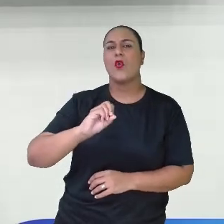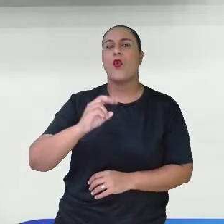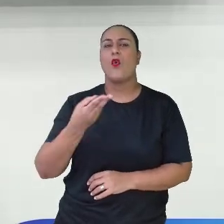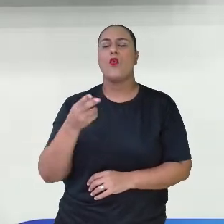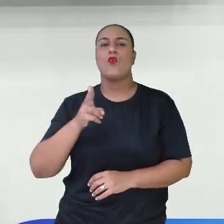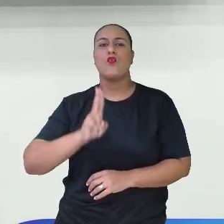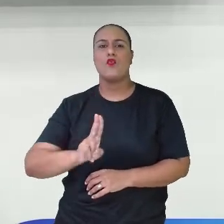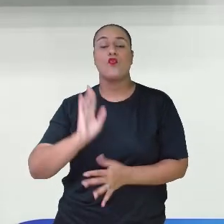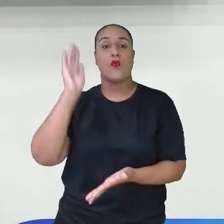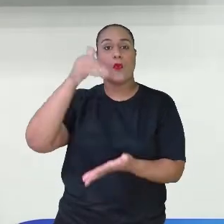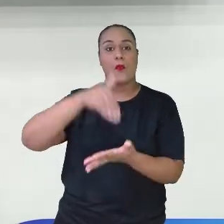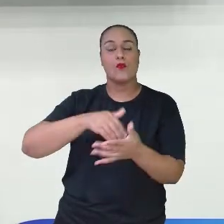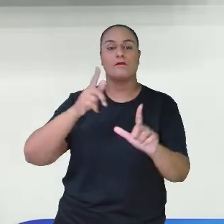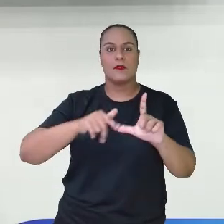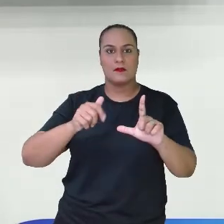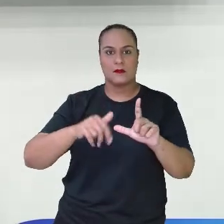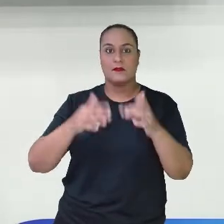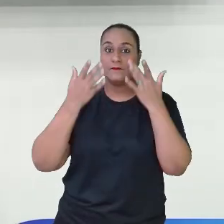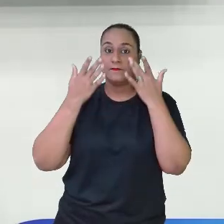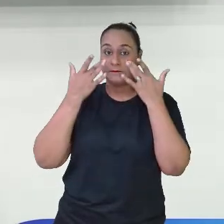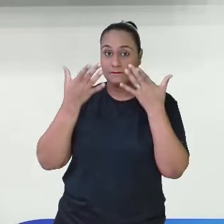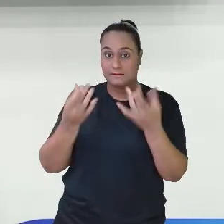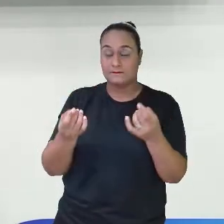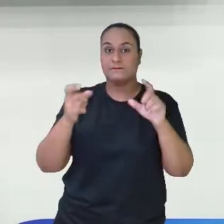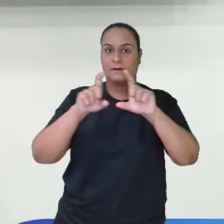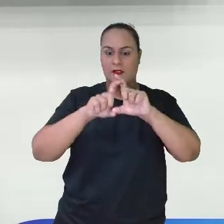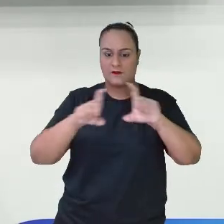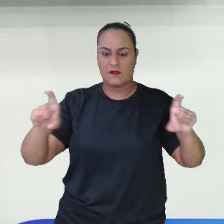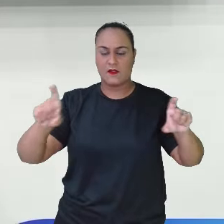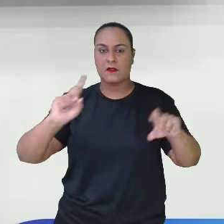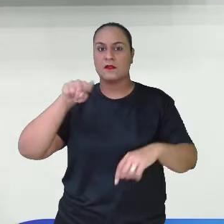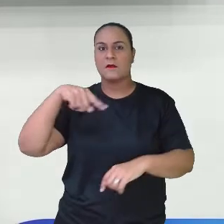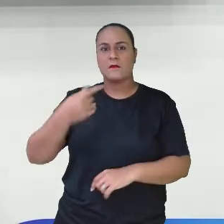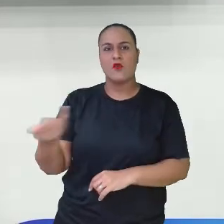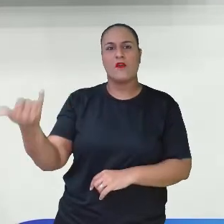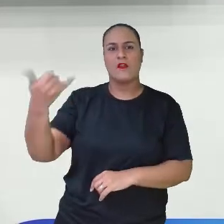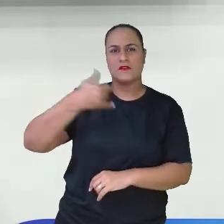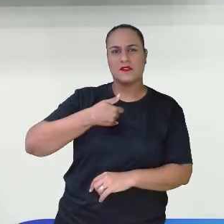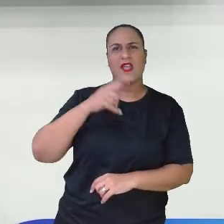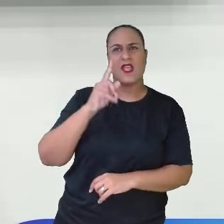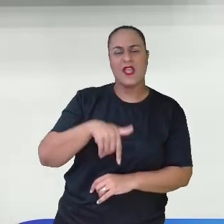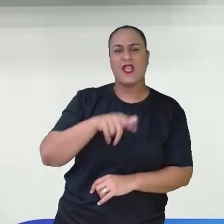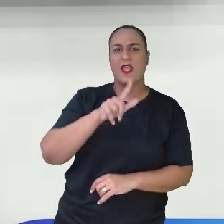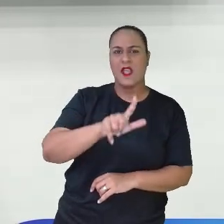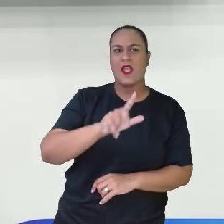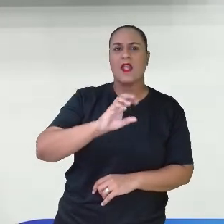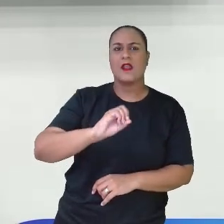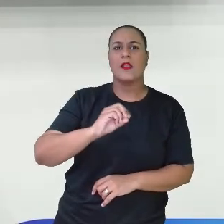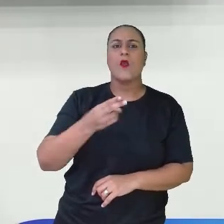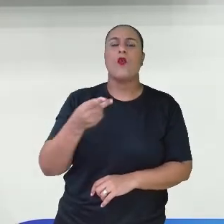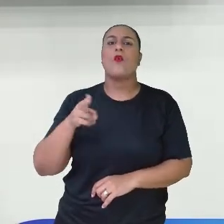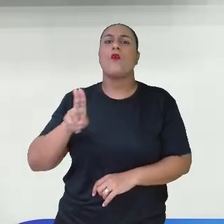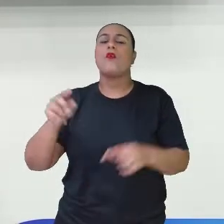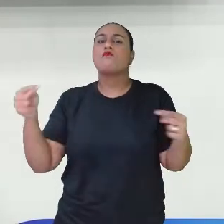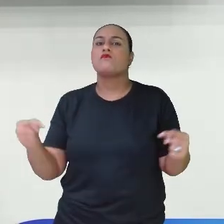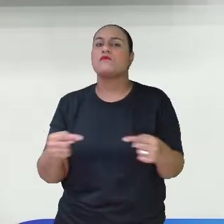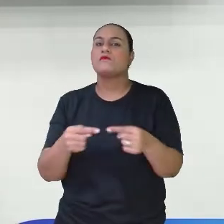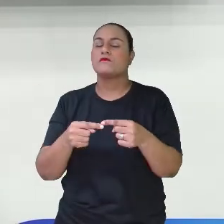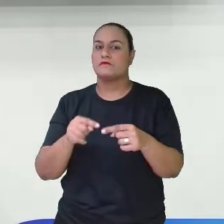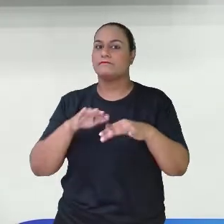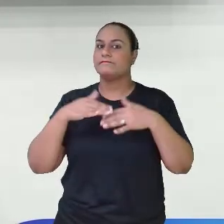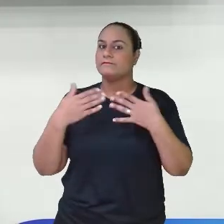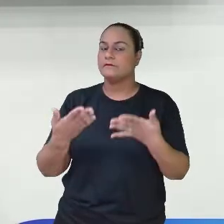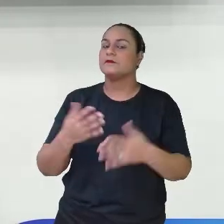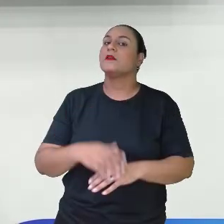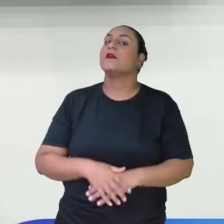U. Então, é só ficar atenta à frase e me dizer se é com L e se é com U. E à medida que vocês vão dizendo, o avião